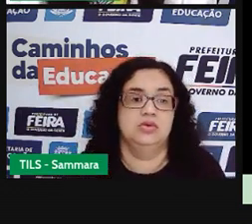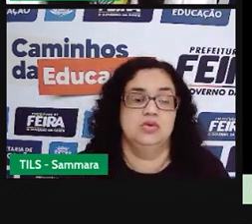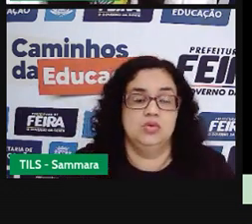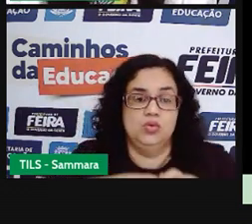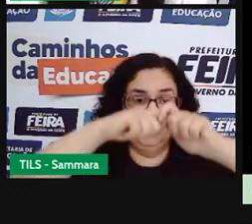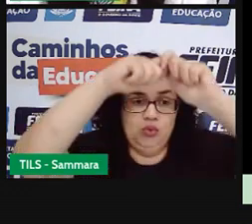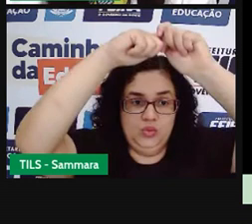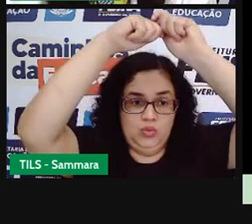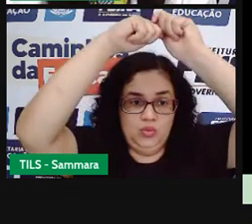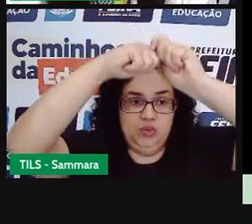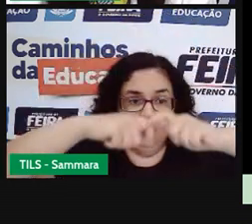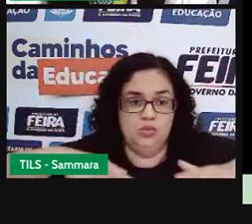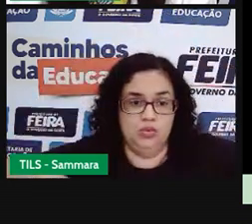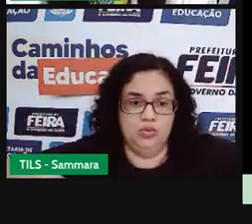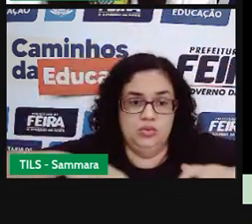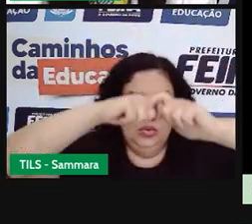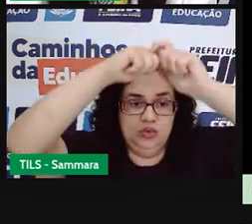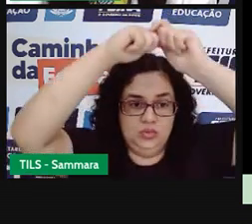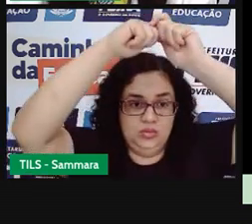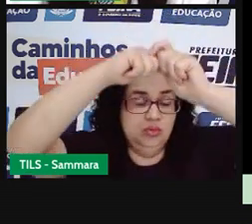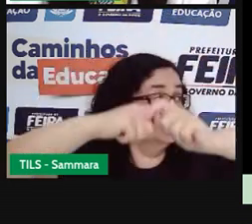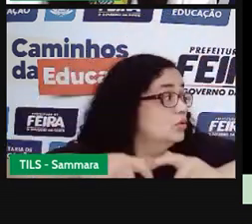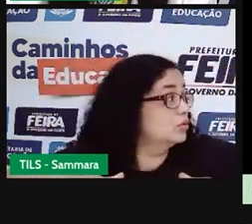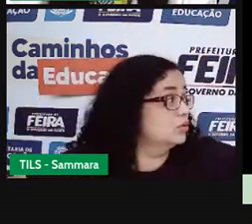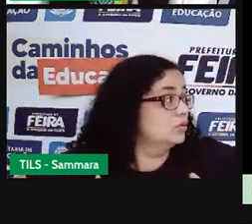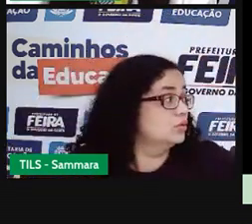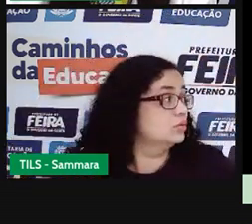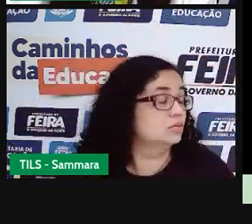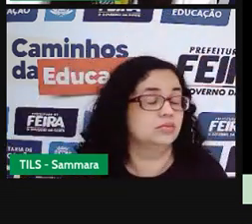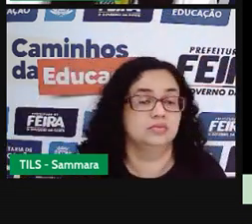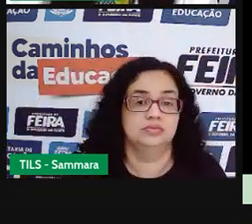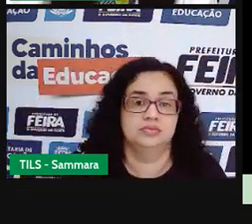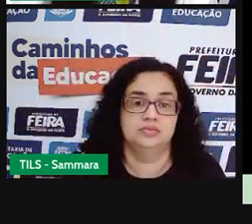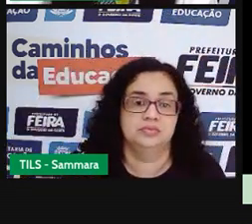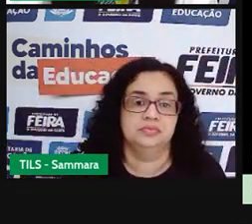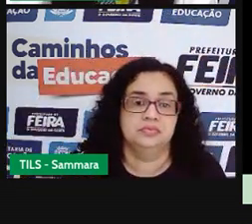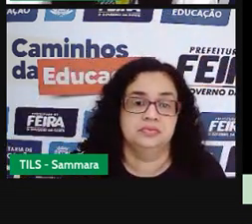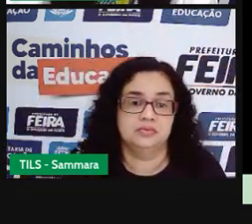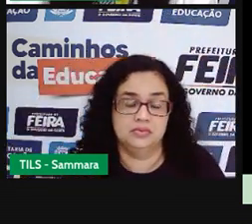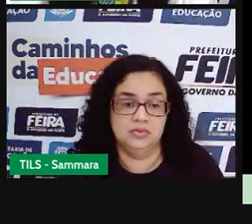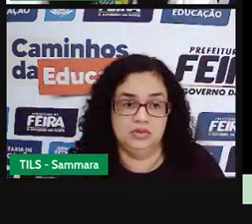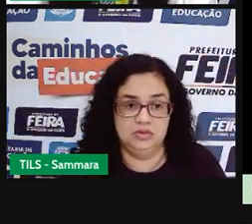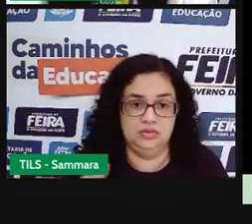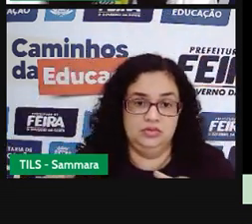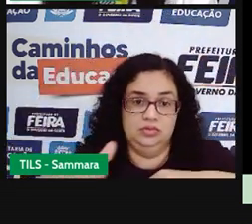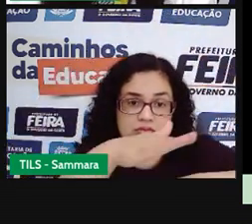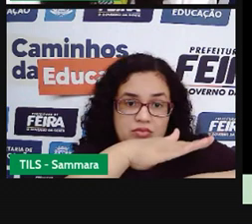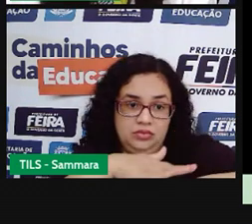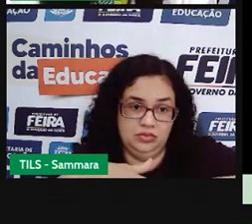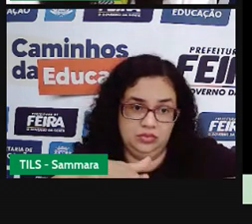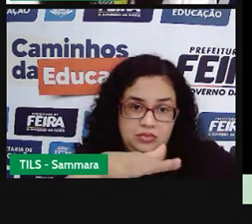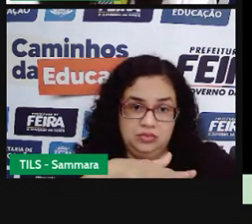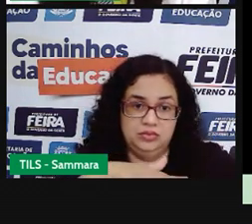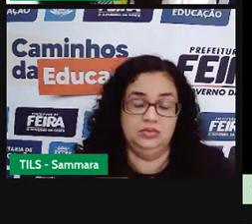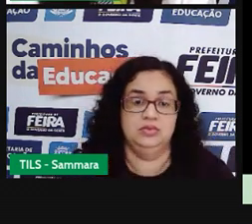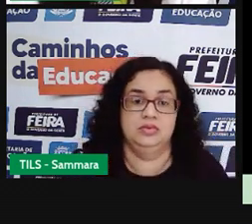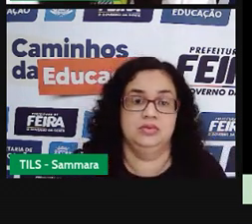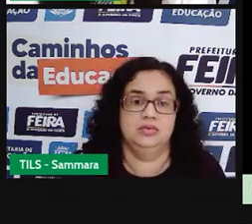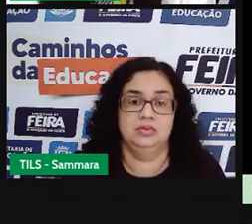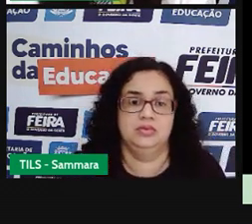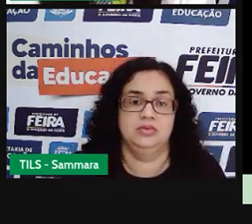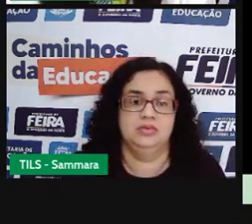Roni fechado né e seu formato tridimensional e agora o ruim